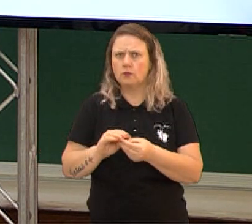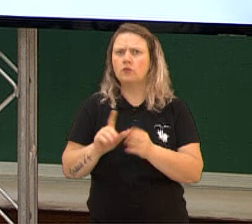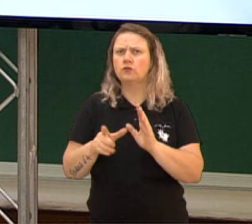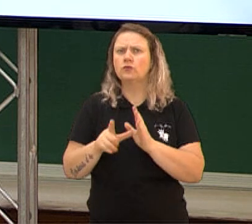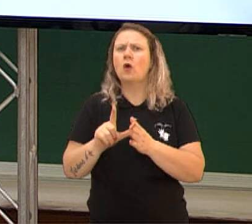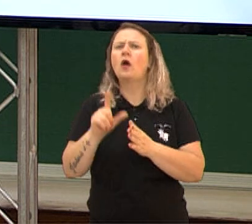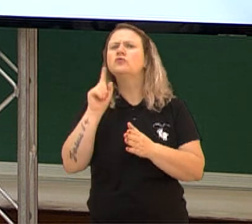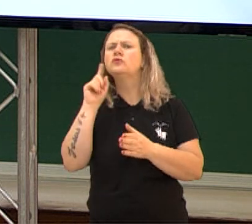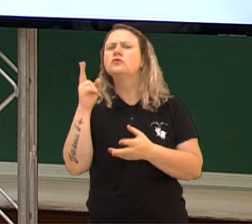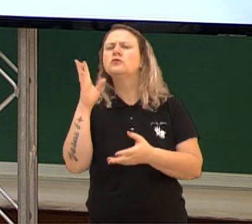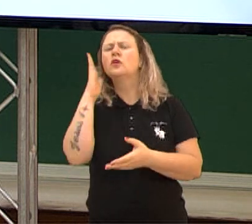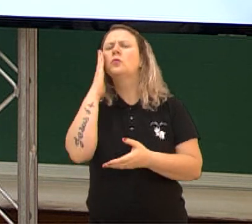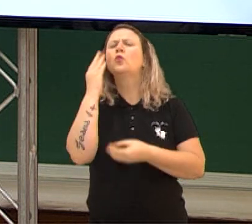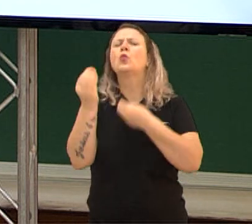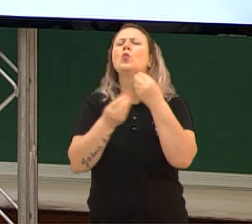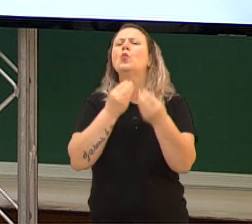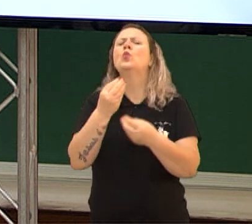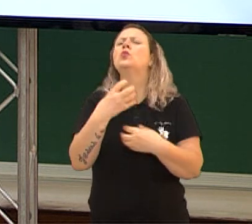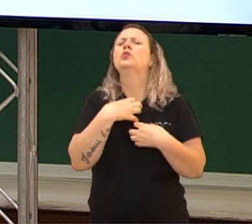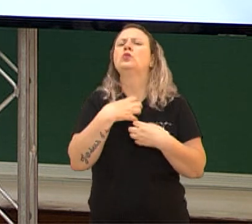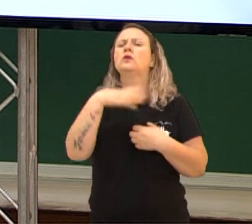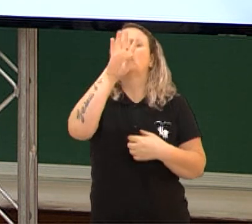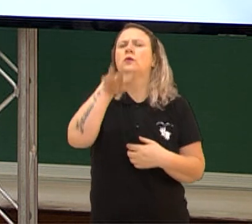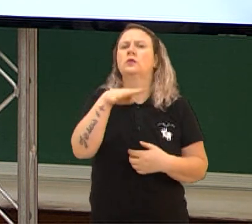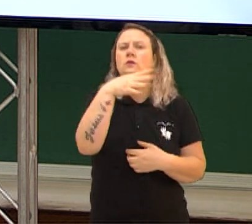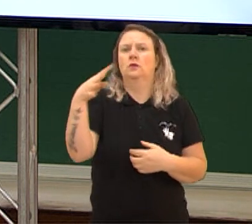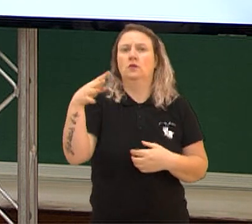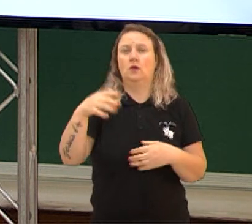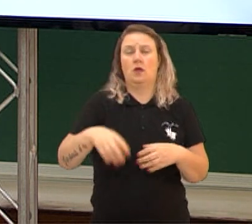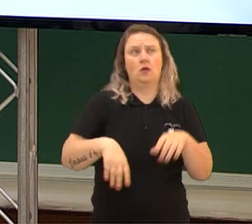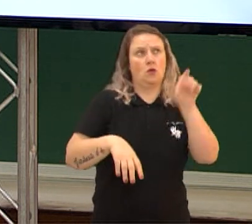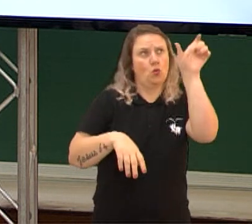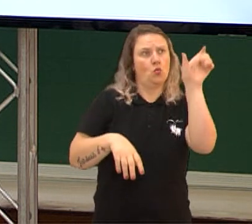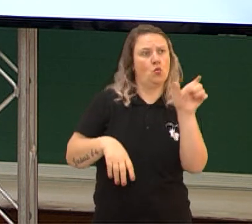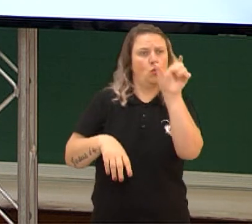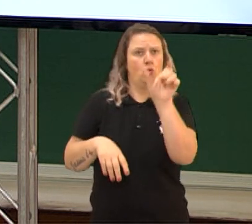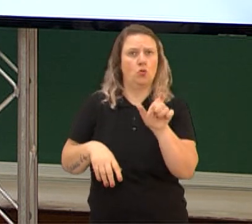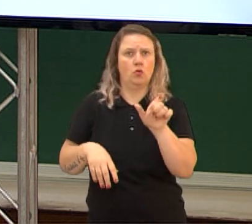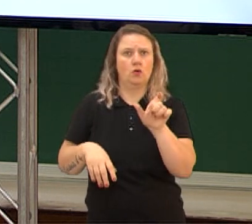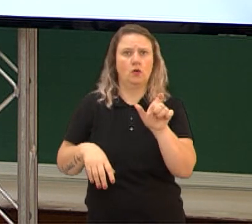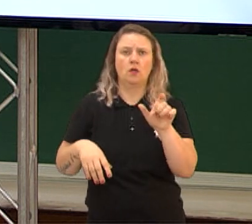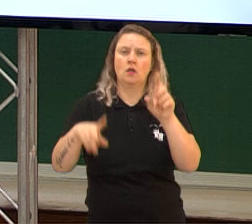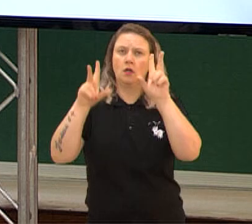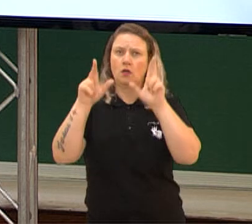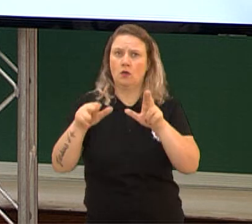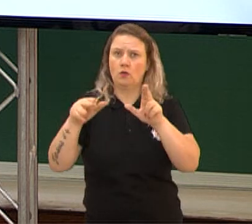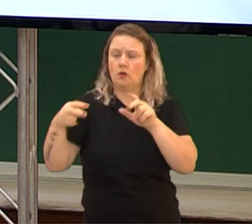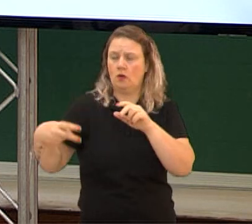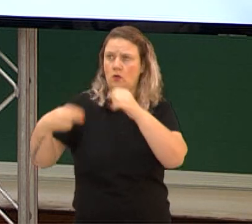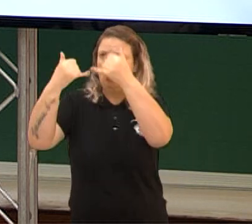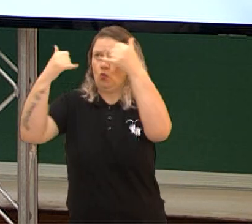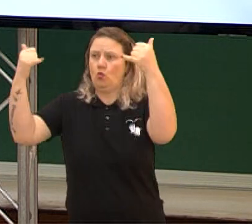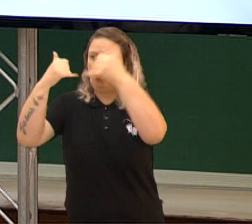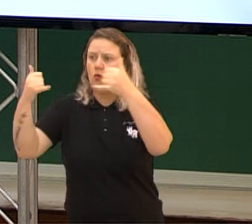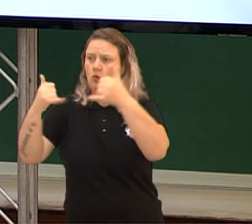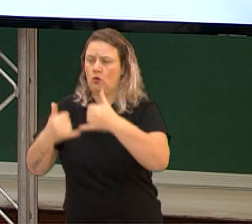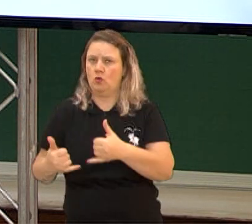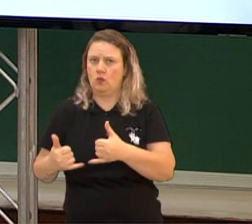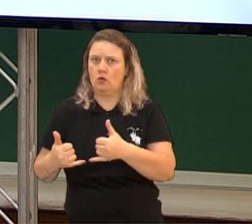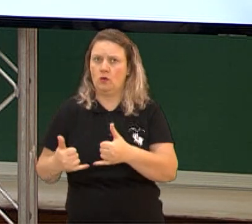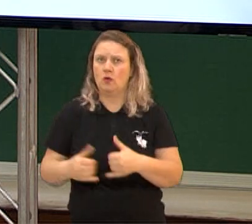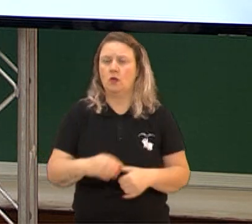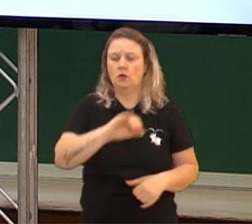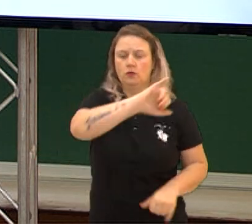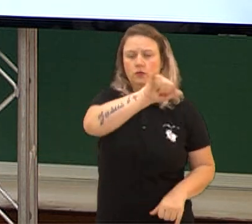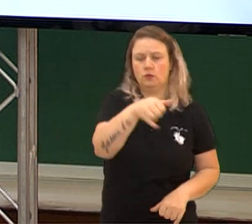daquela condição que eu falei para vocês, que o número de colunas da primeira tem que ser igual ao número de linhas na segunda. Ou J igual a